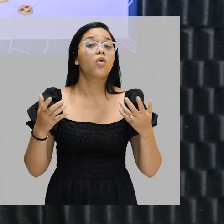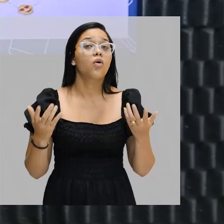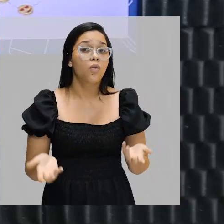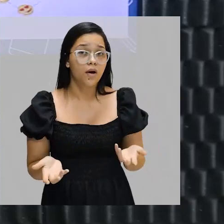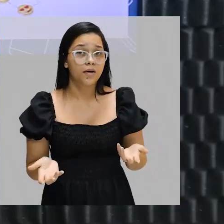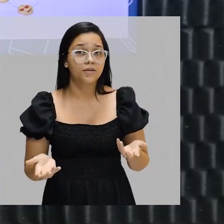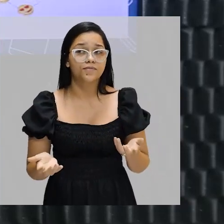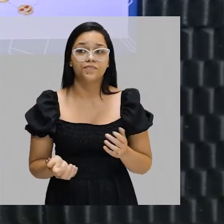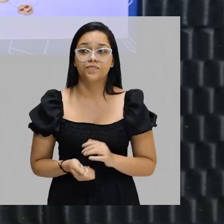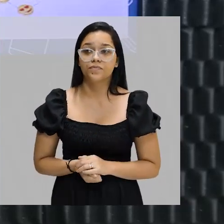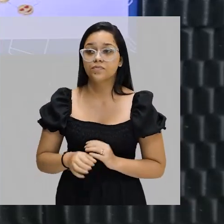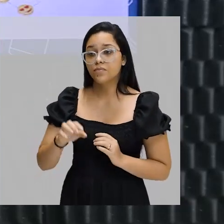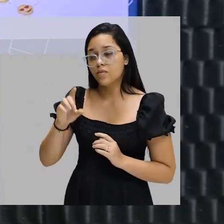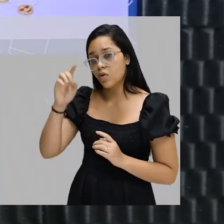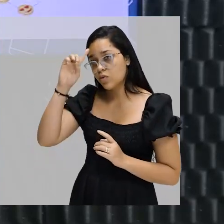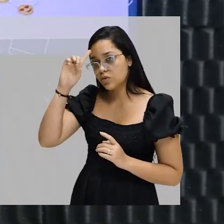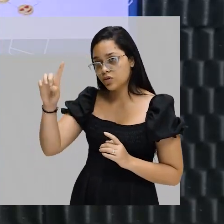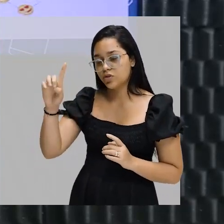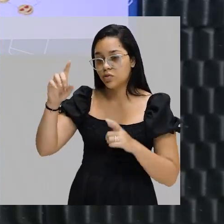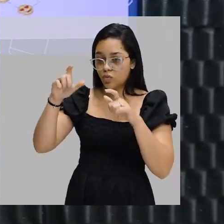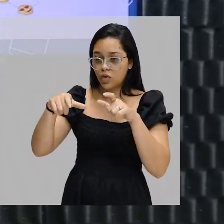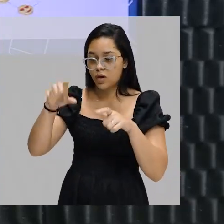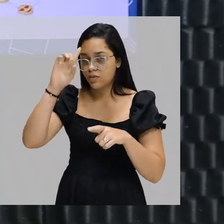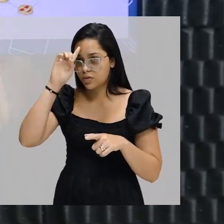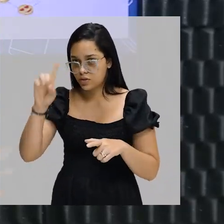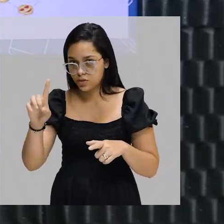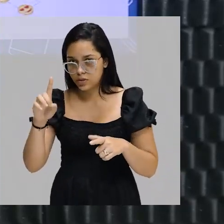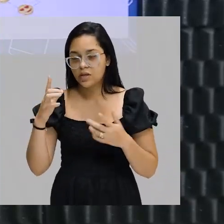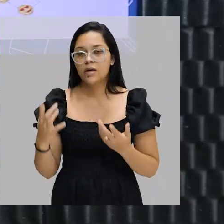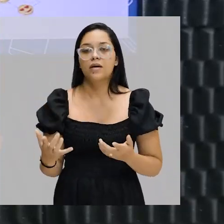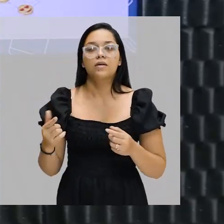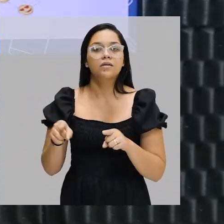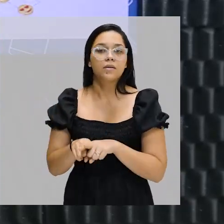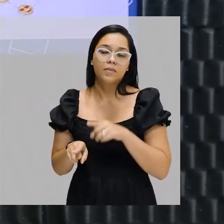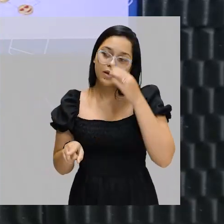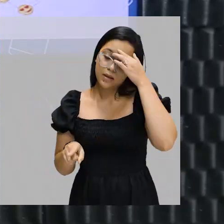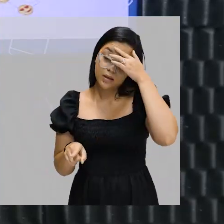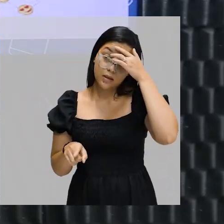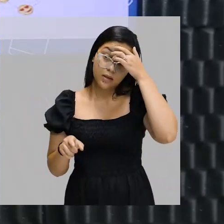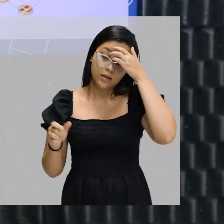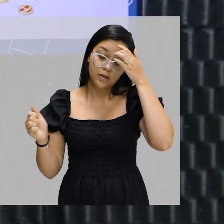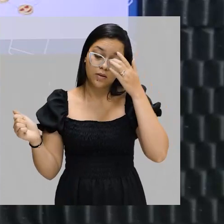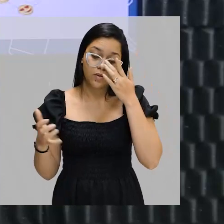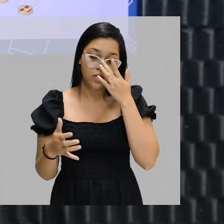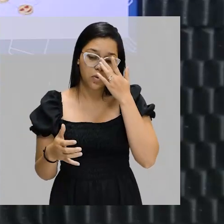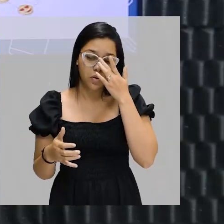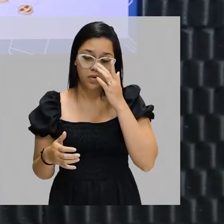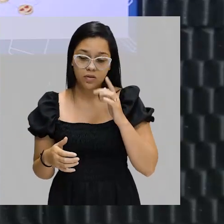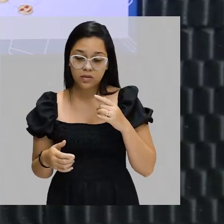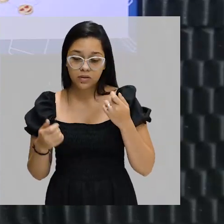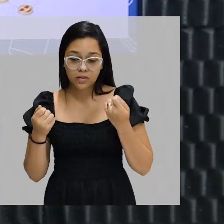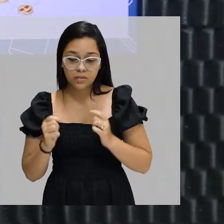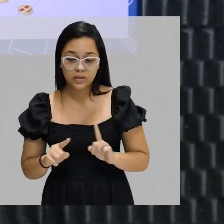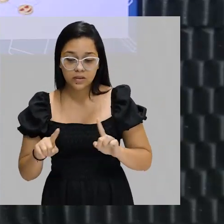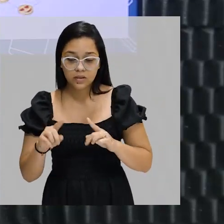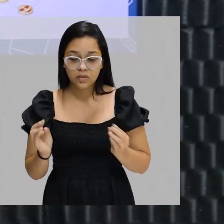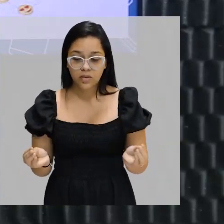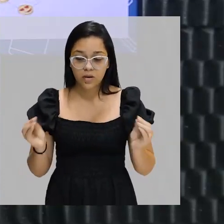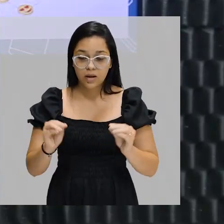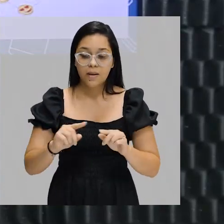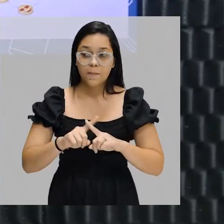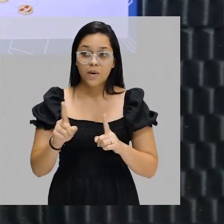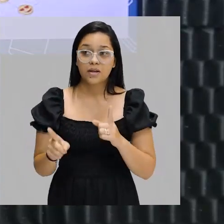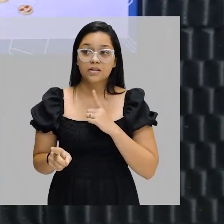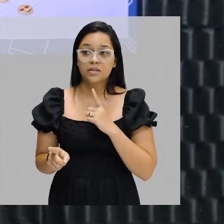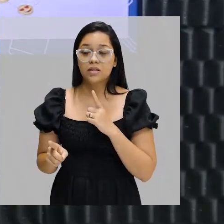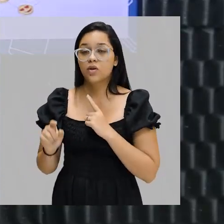a estrutura da carta a data né local e data que no caso nessa atualização de rede social a gente não precisa colocar mas a gente